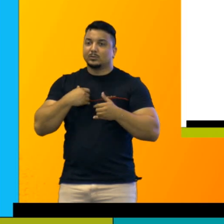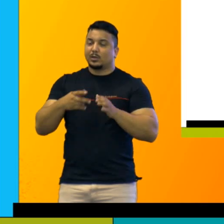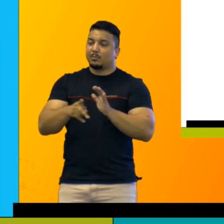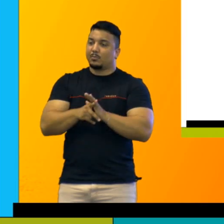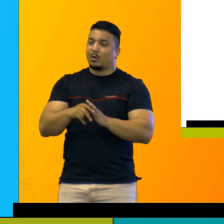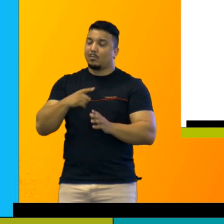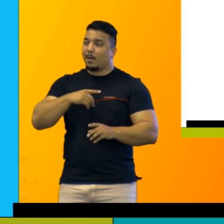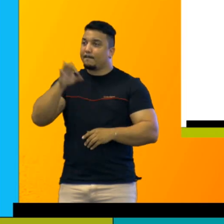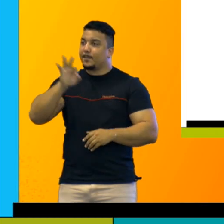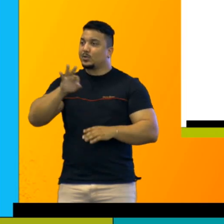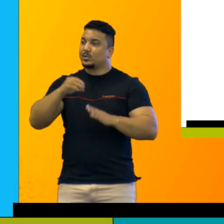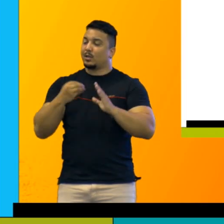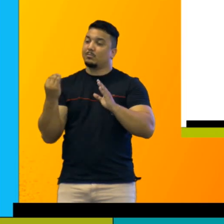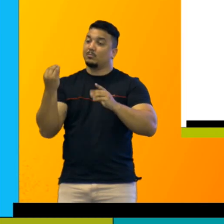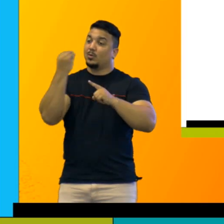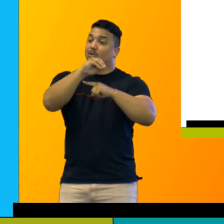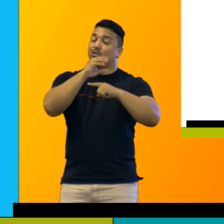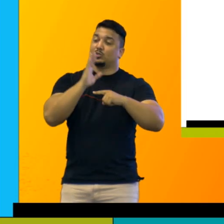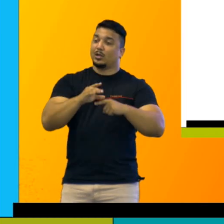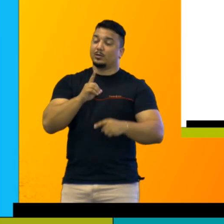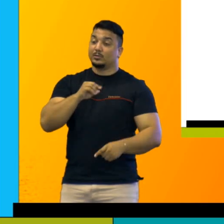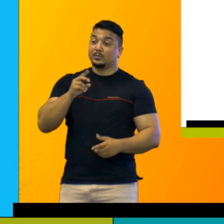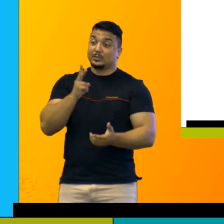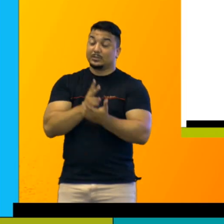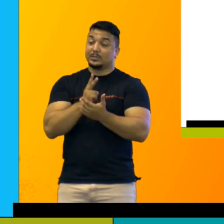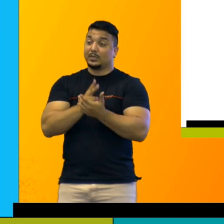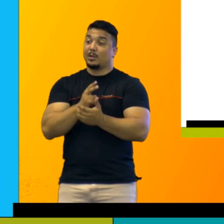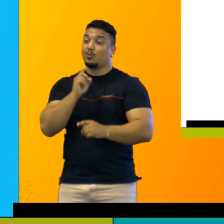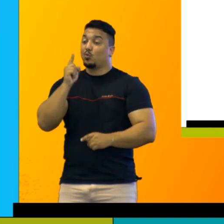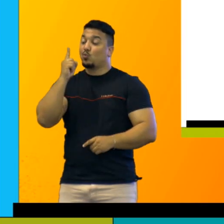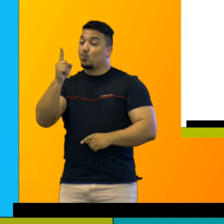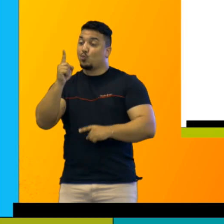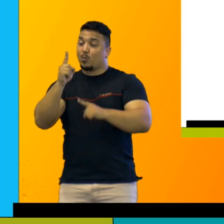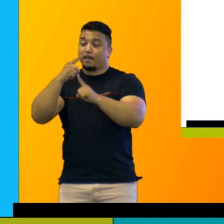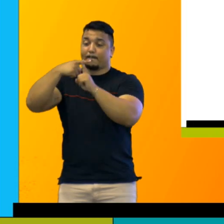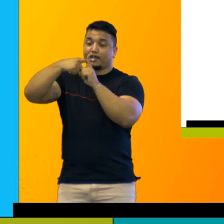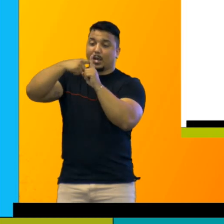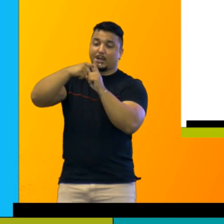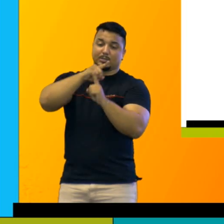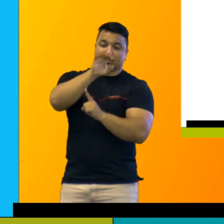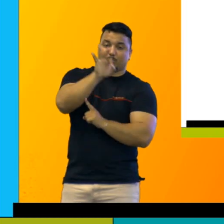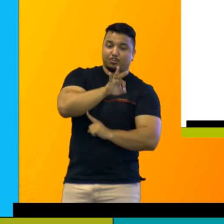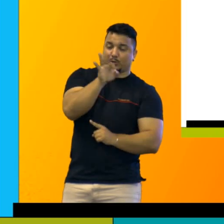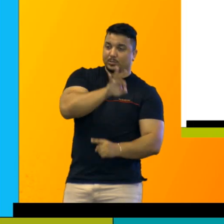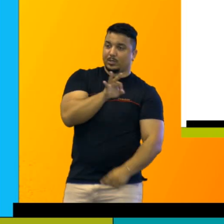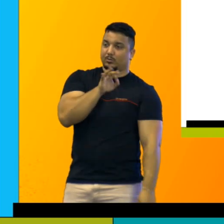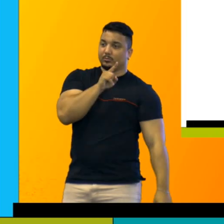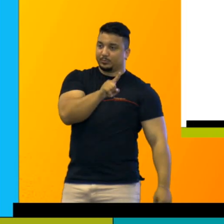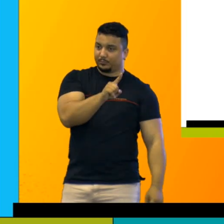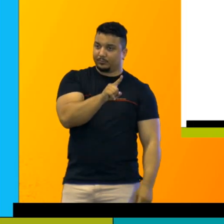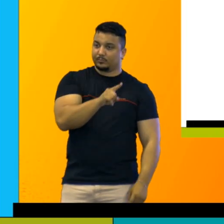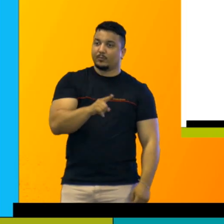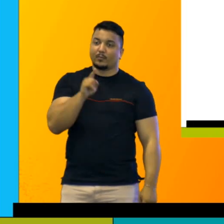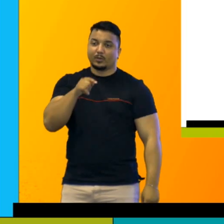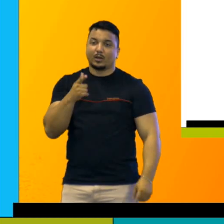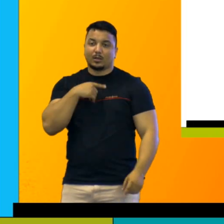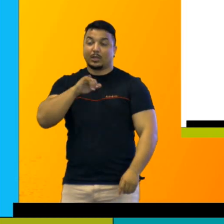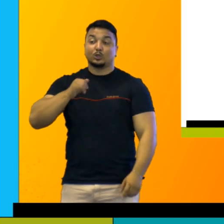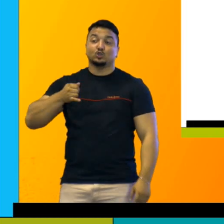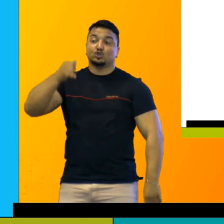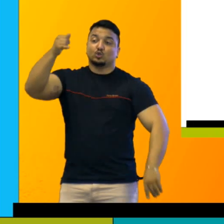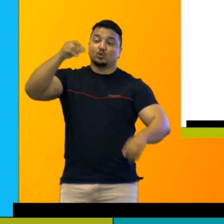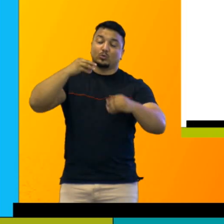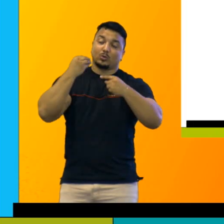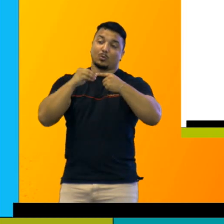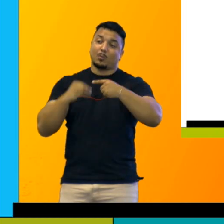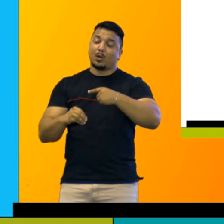percentual em cima, multiplica sempre por 1 mais a taxa percentual. É o que no juro composto a gente chama